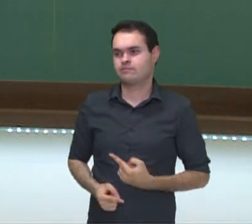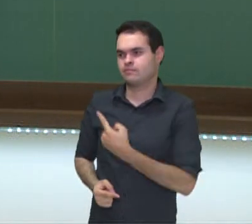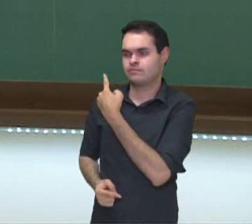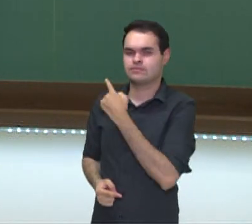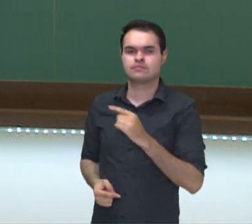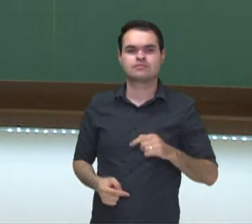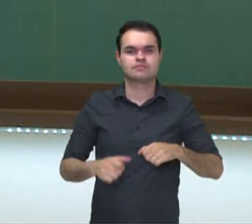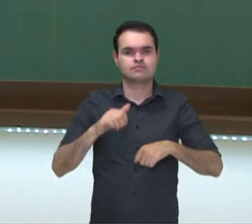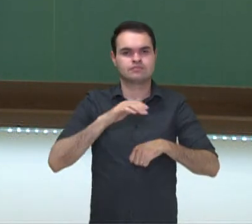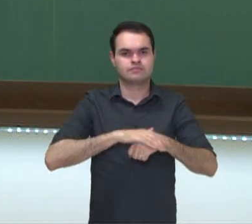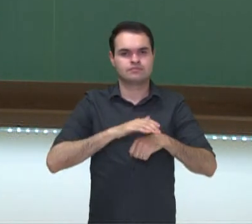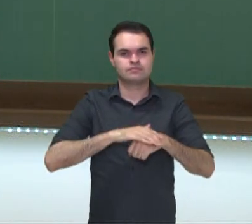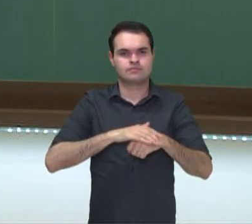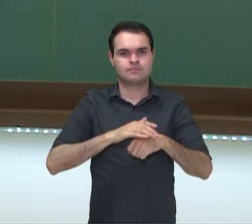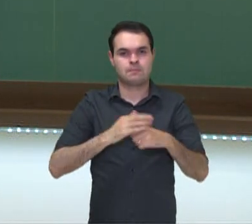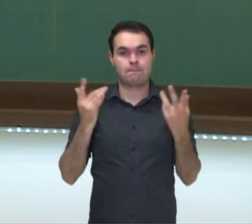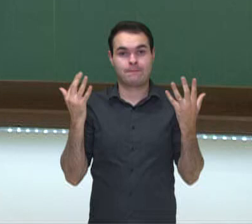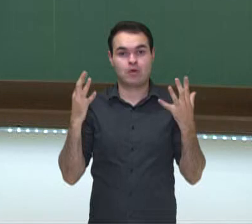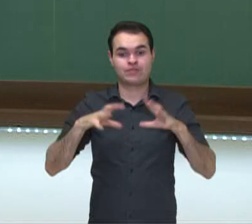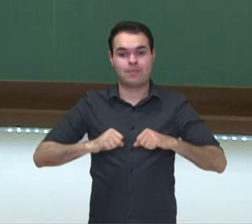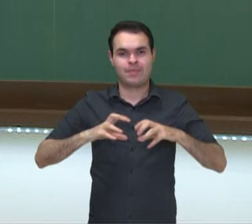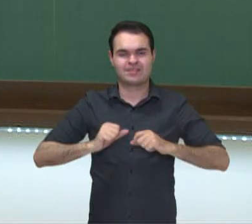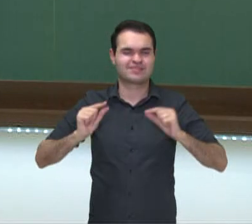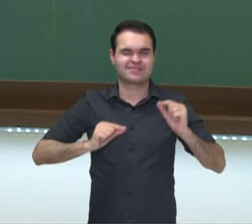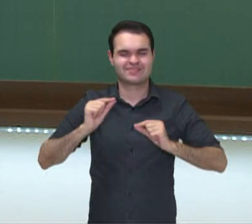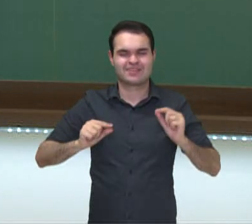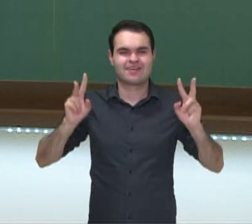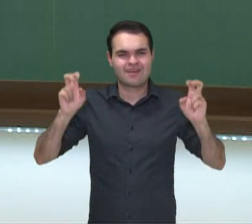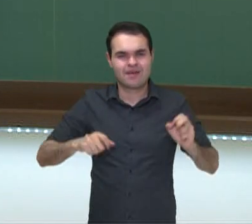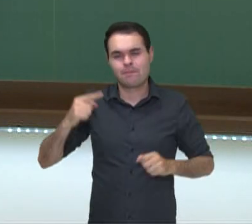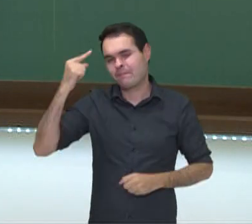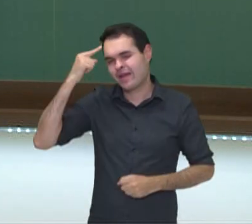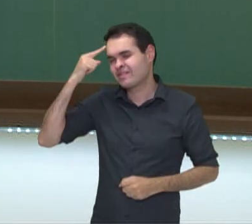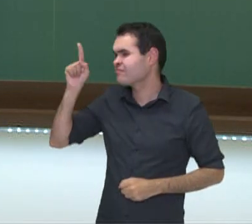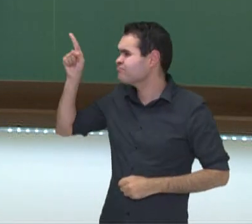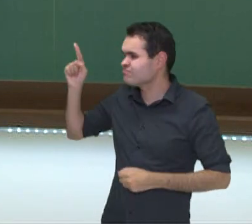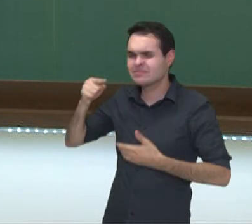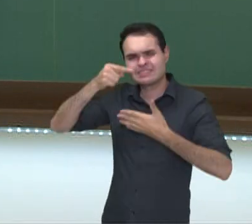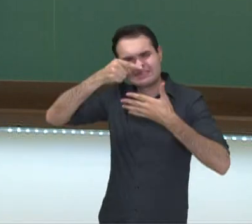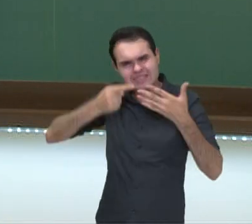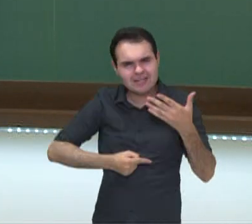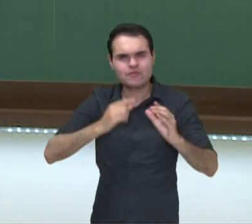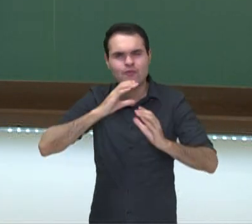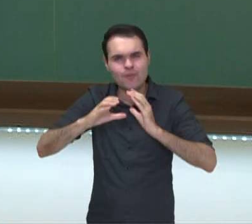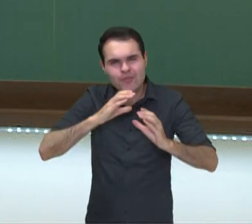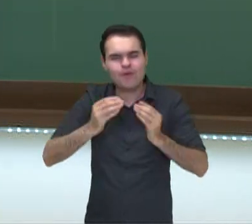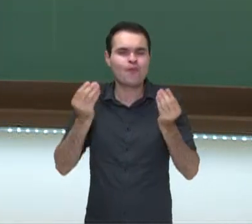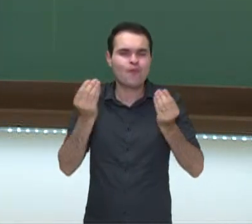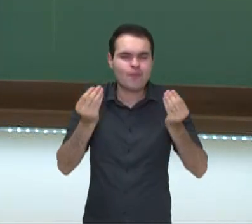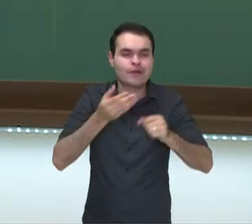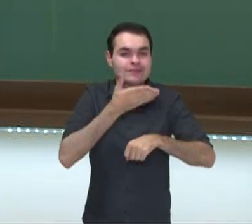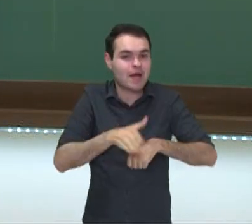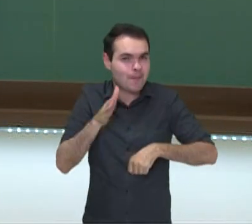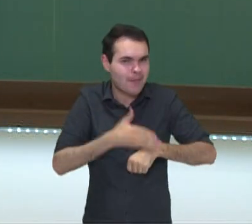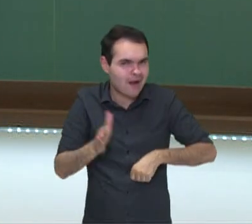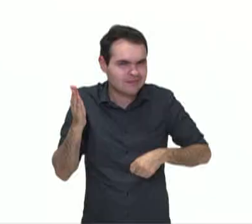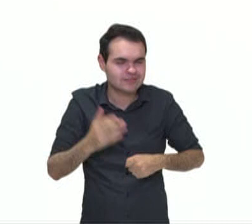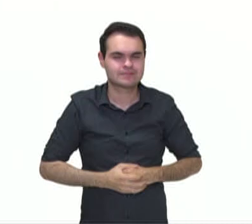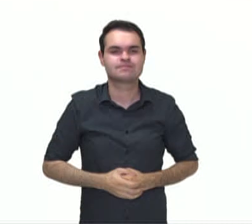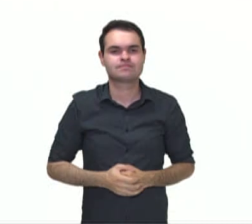uma tarefa mão na massa para a gente pensar todas essas técnicas de comunicação na